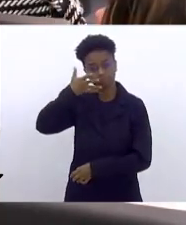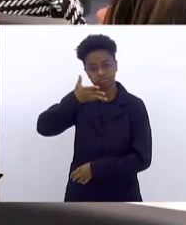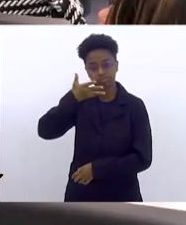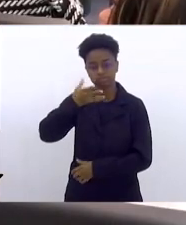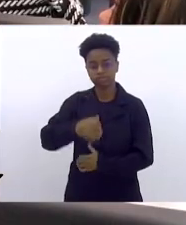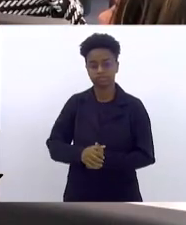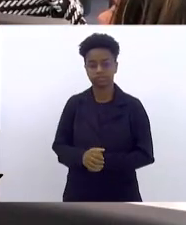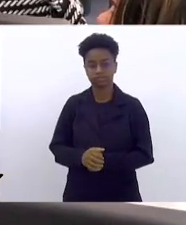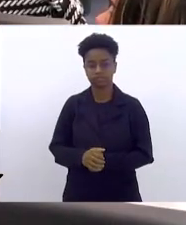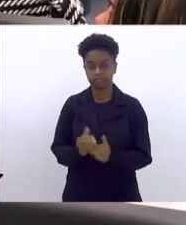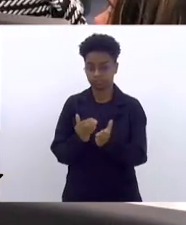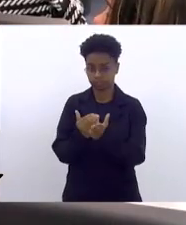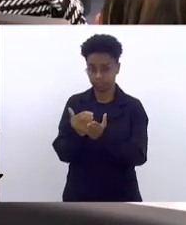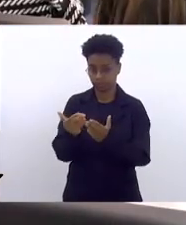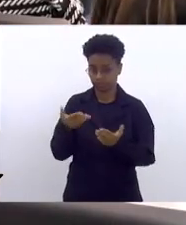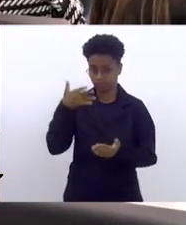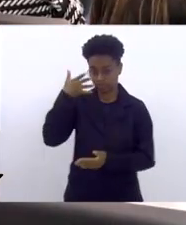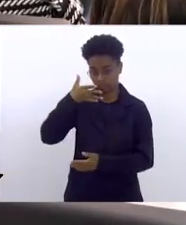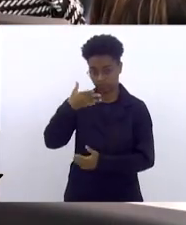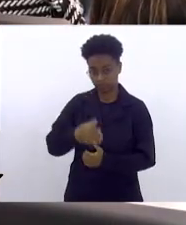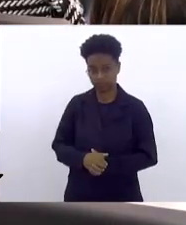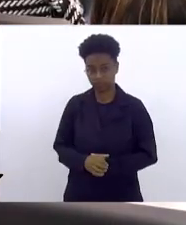considerações iniciais